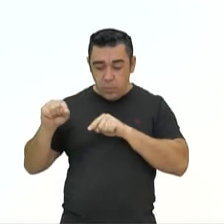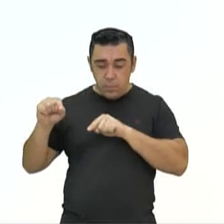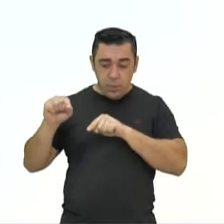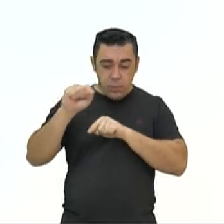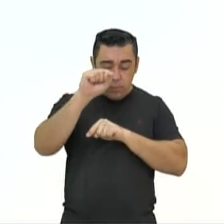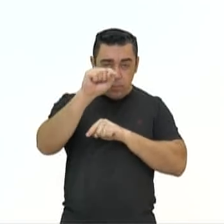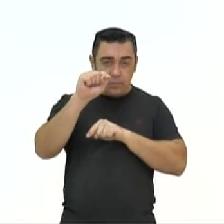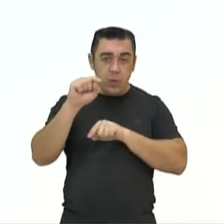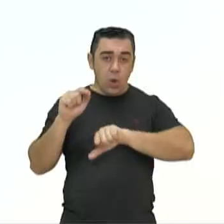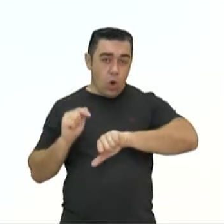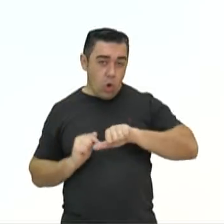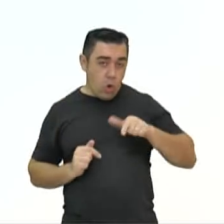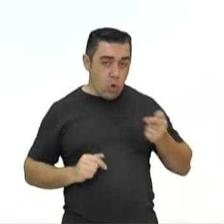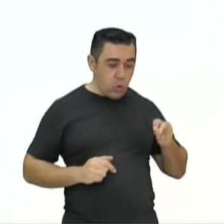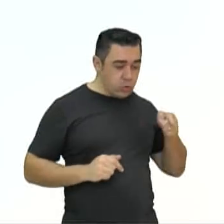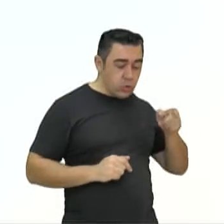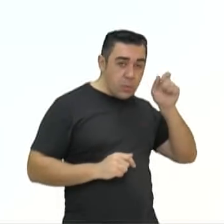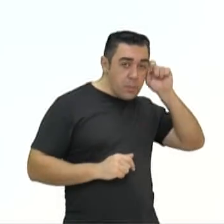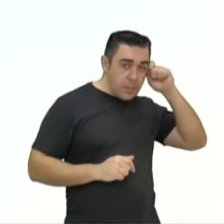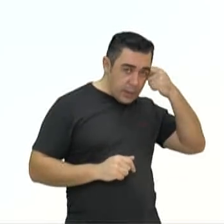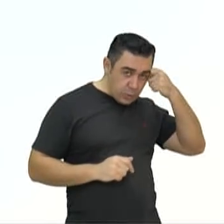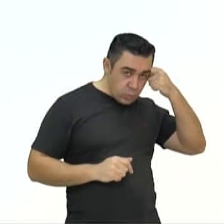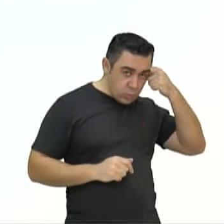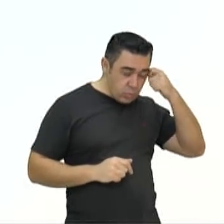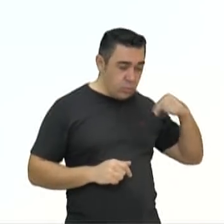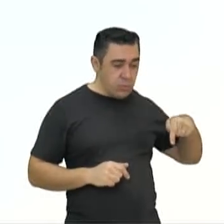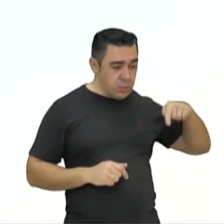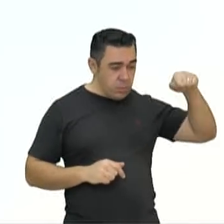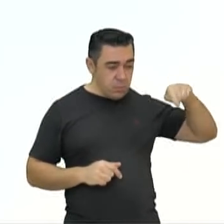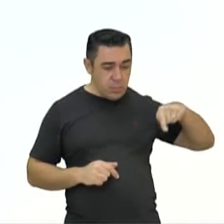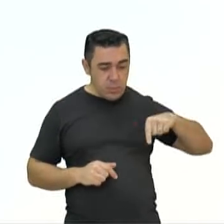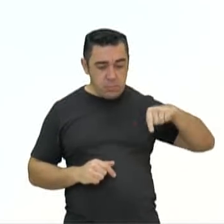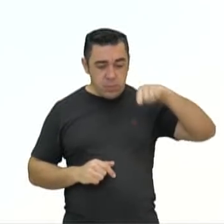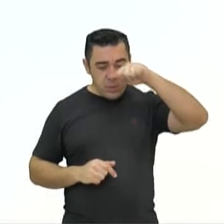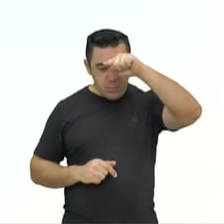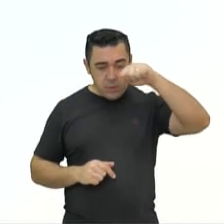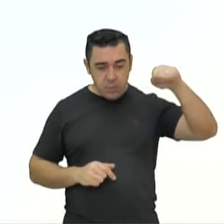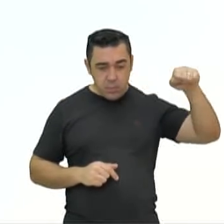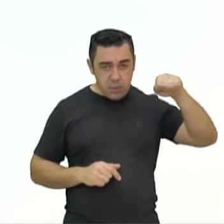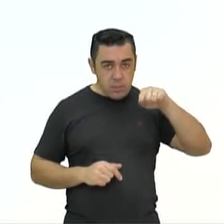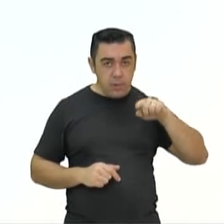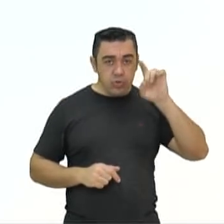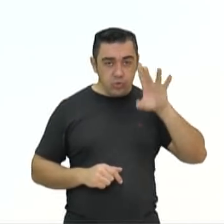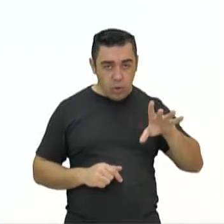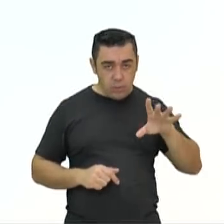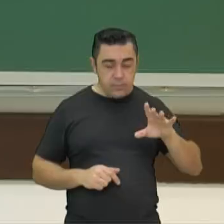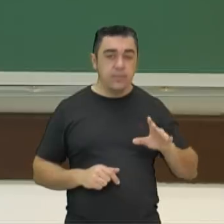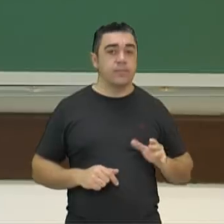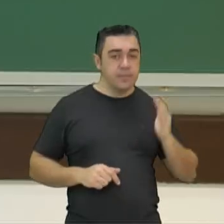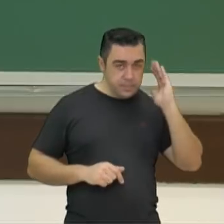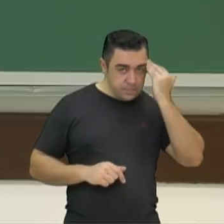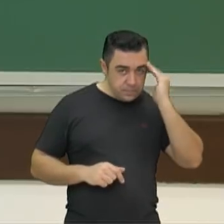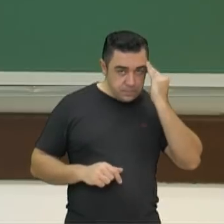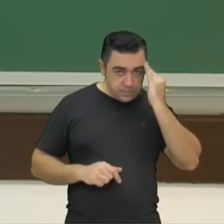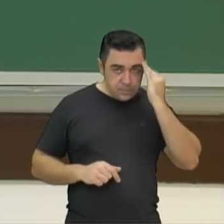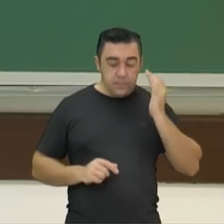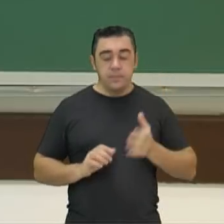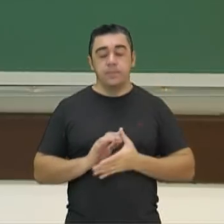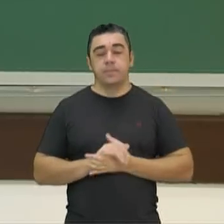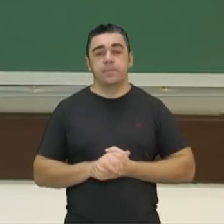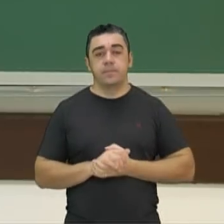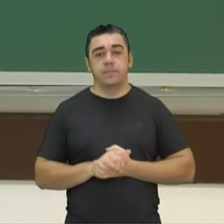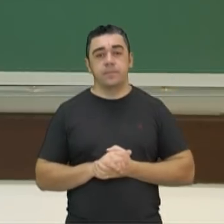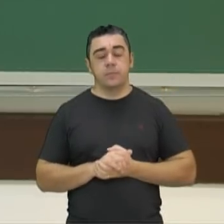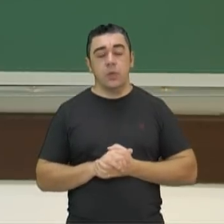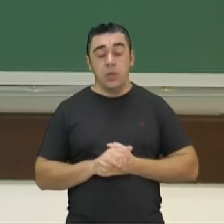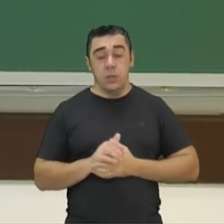e é a regra. Então, quando você monta o tabuleiro, isso você já tem que perceber. Um bispo na casinha branca, o outro bispo na casinha preta.